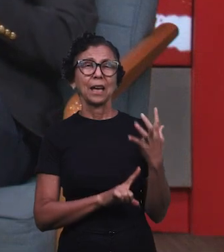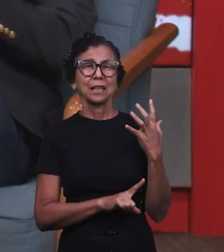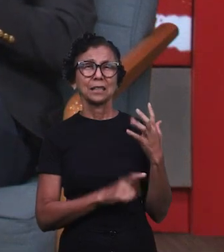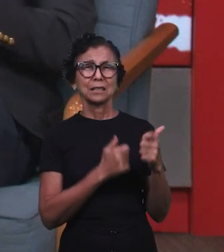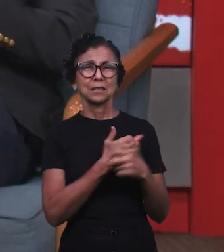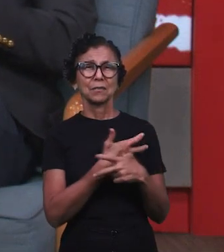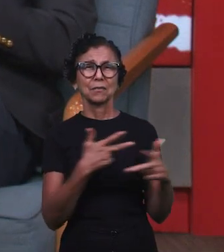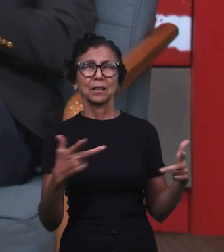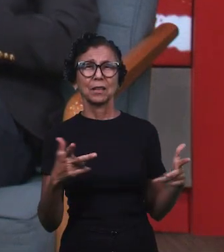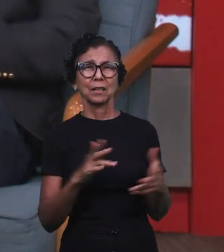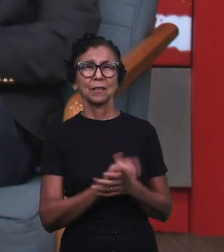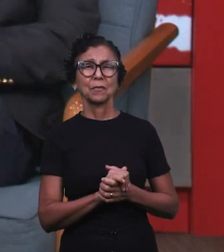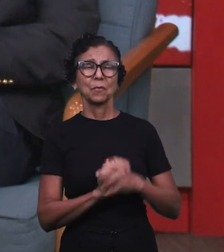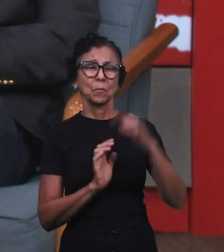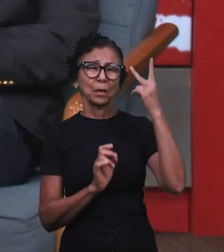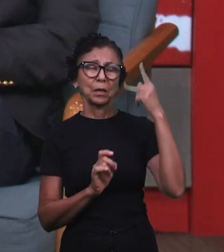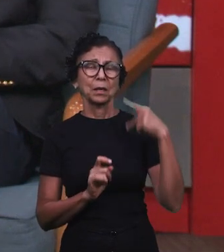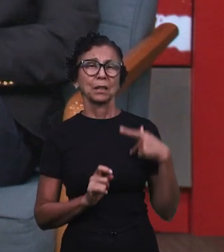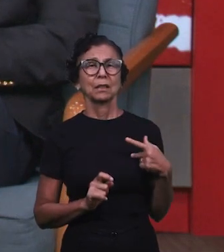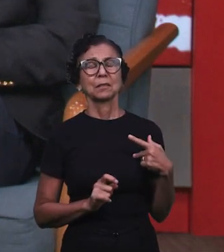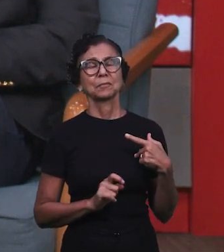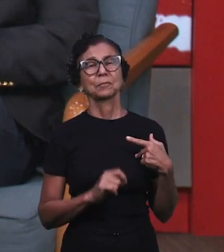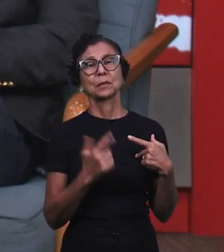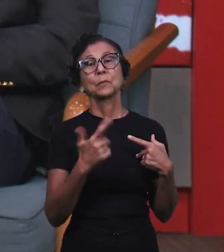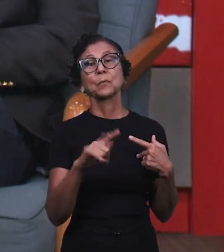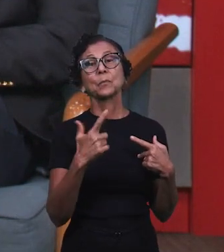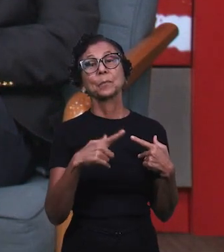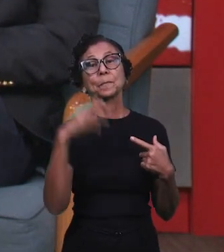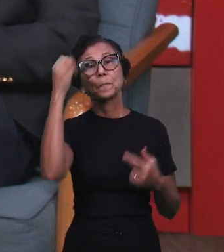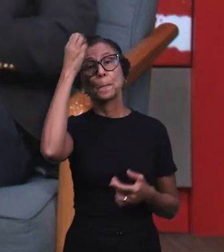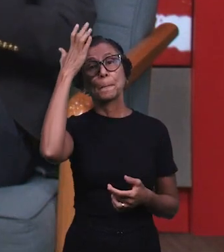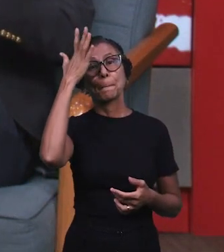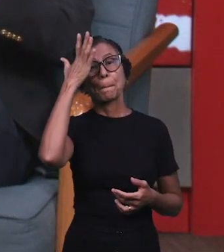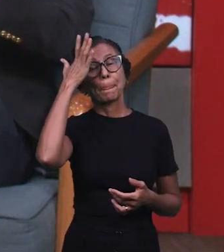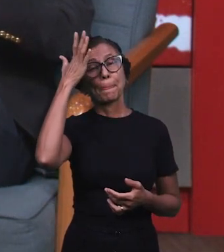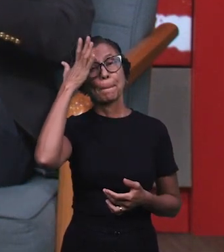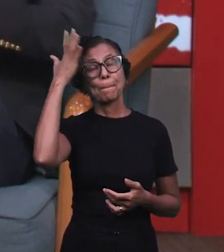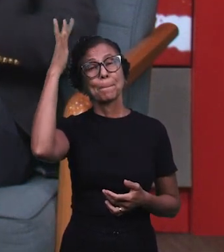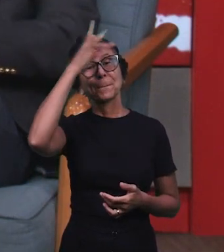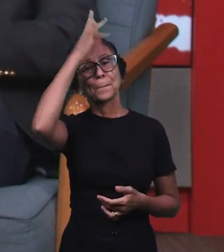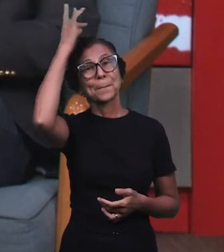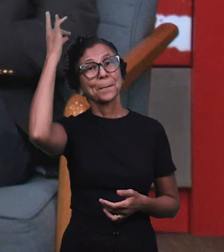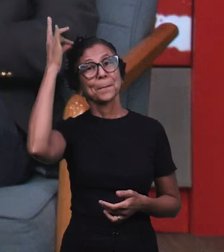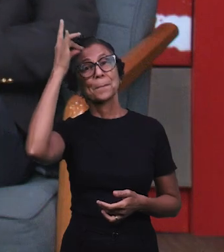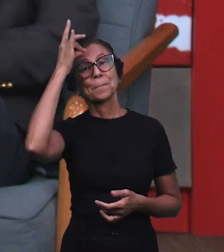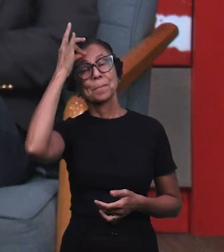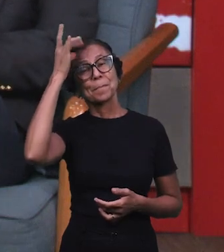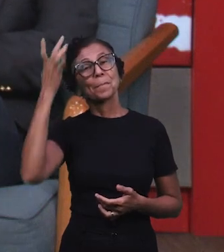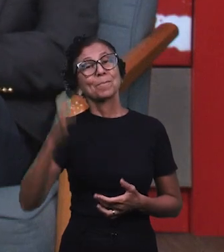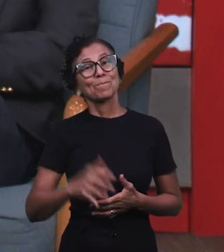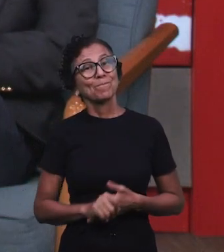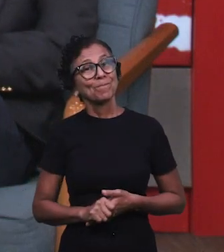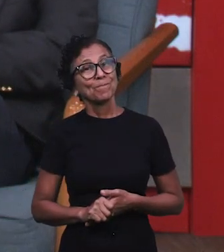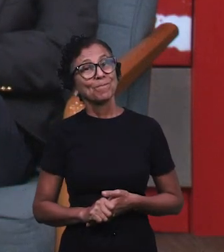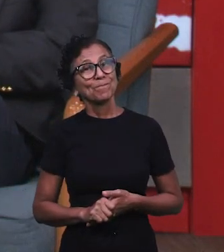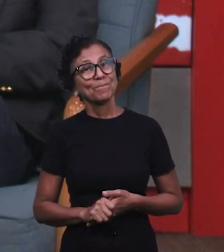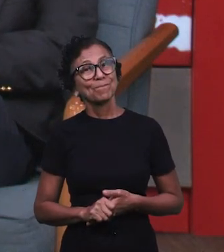uma palavra. Porque essa palavra que é do Espírito é que atinge a alma.